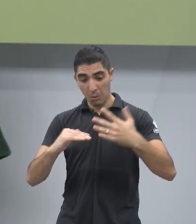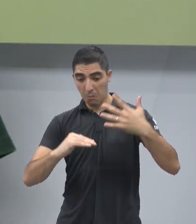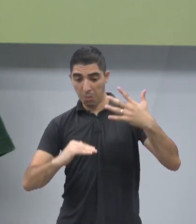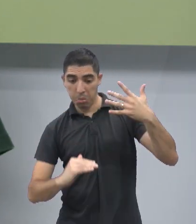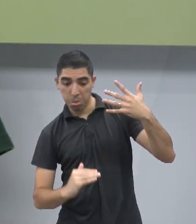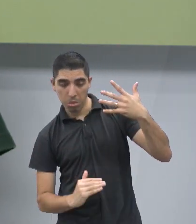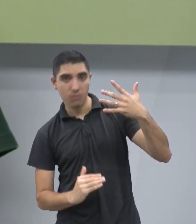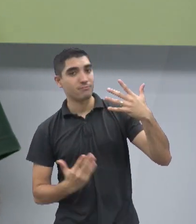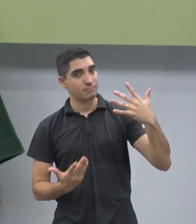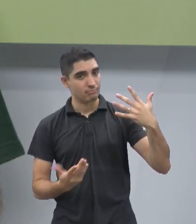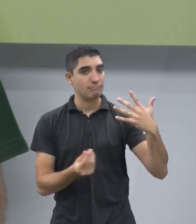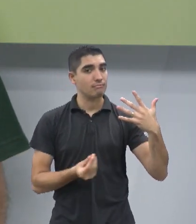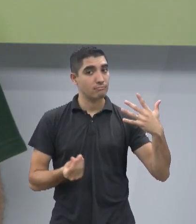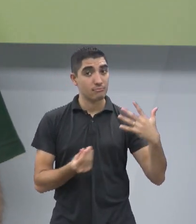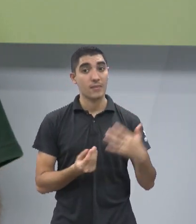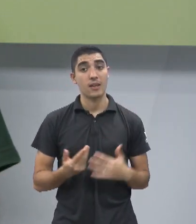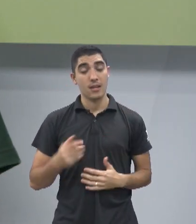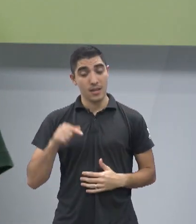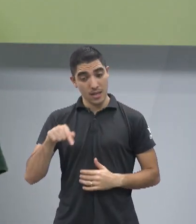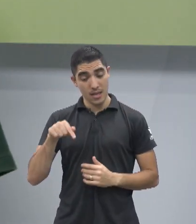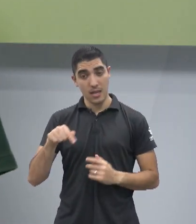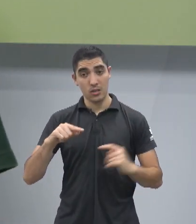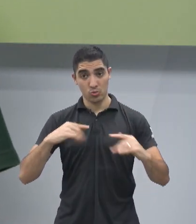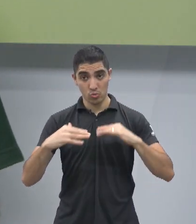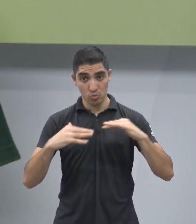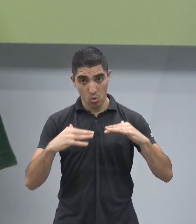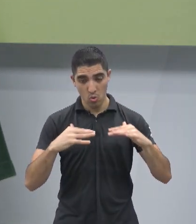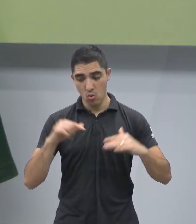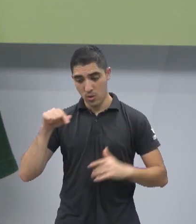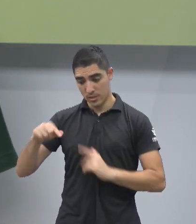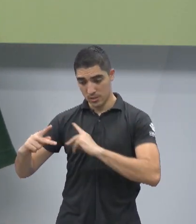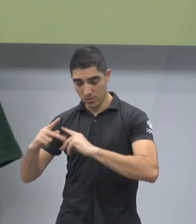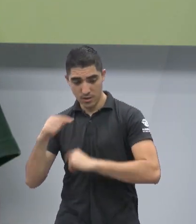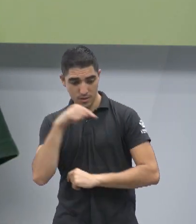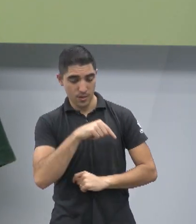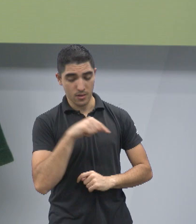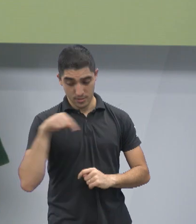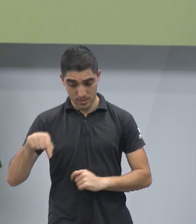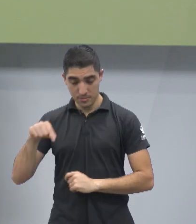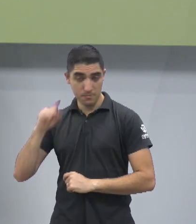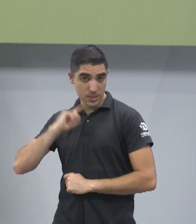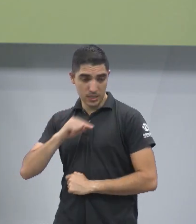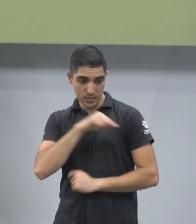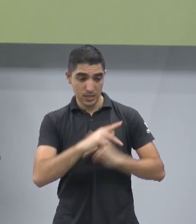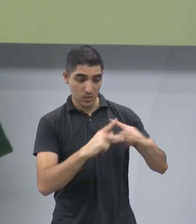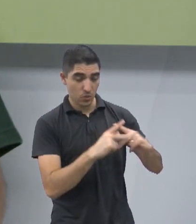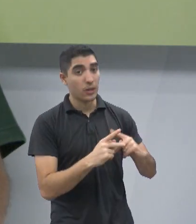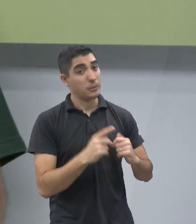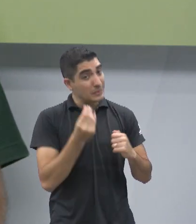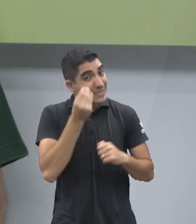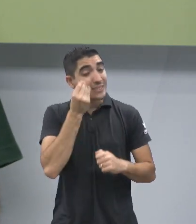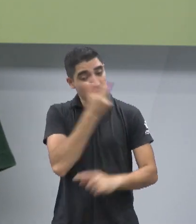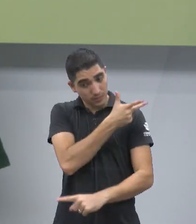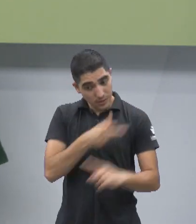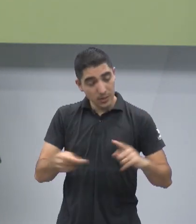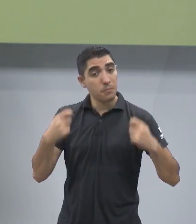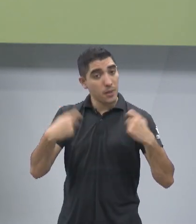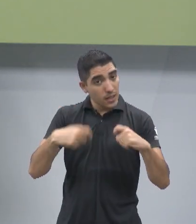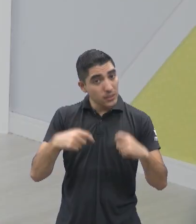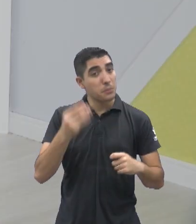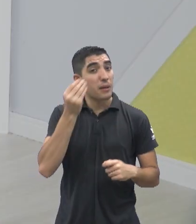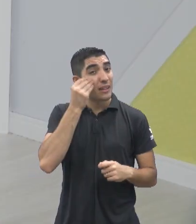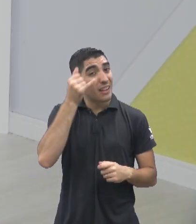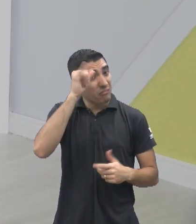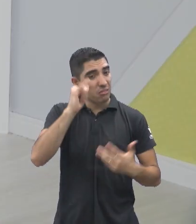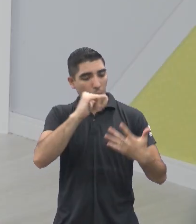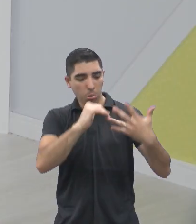aí do Minas, tem que vencer, tem a obrigação de vencer, sendo fora de casa, para não deixar desgarrar tanto ali o grupo dos 8. Pois